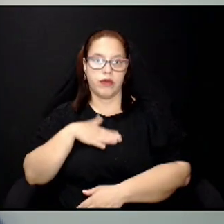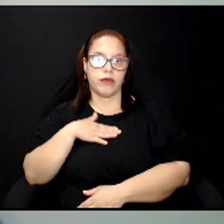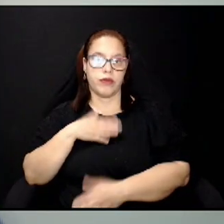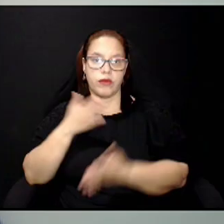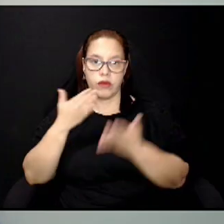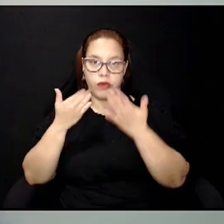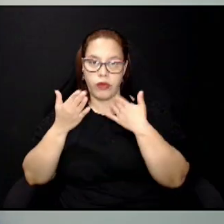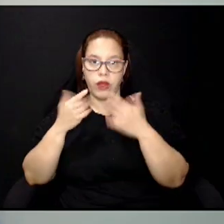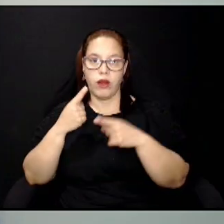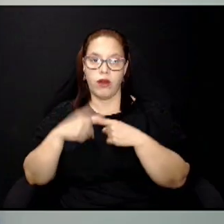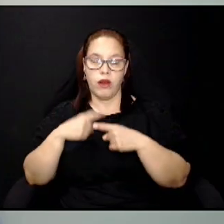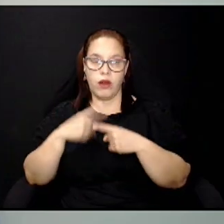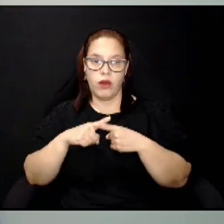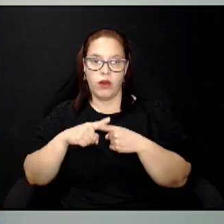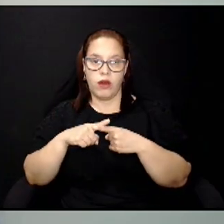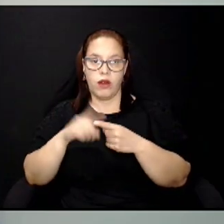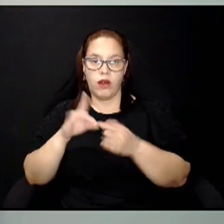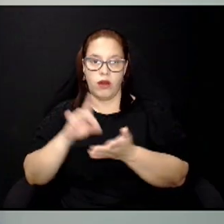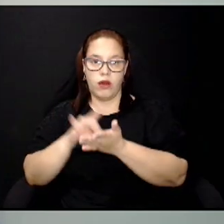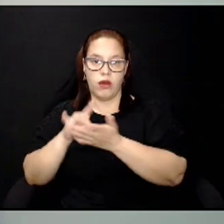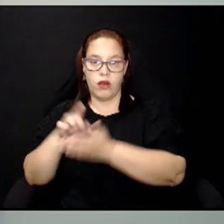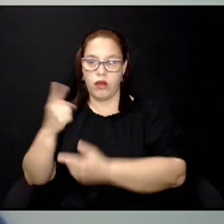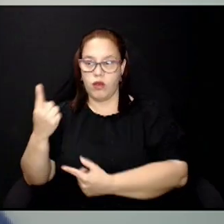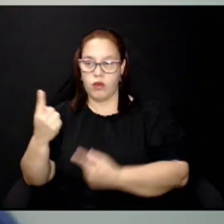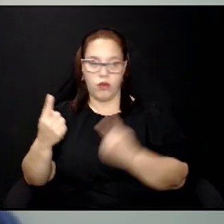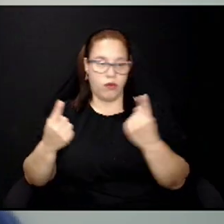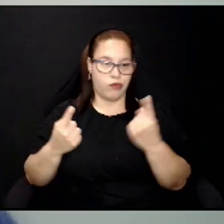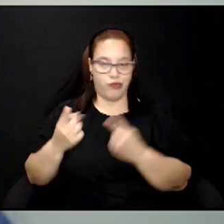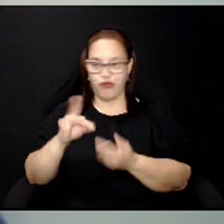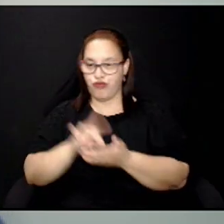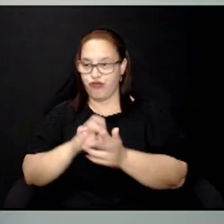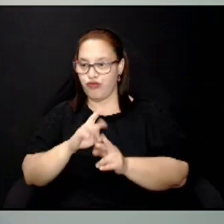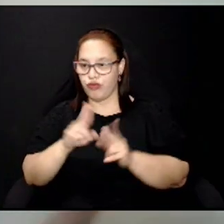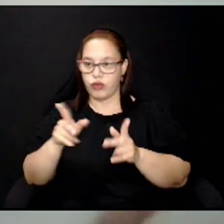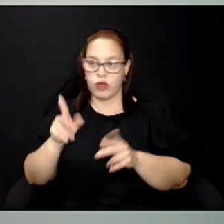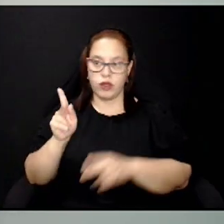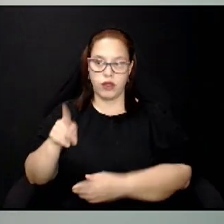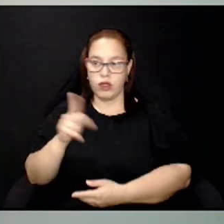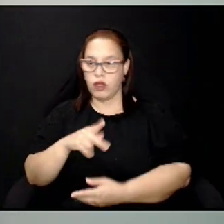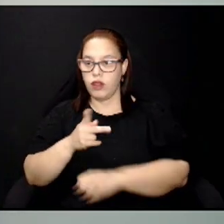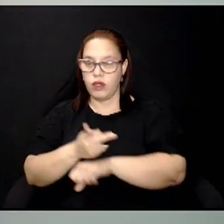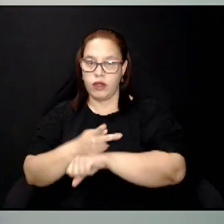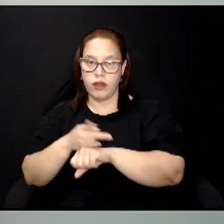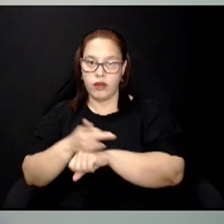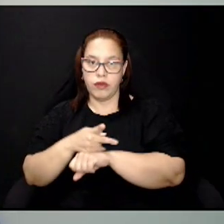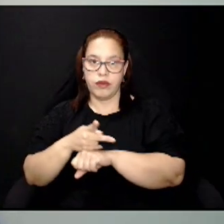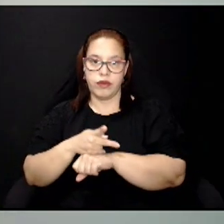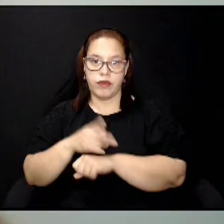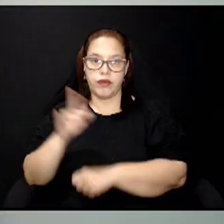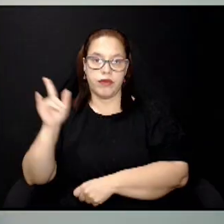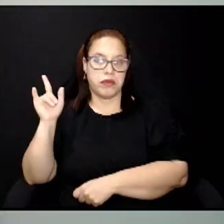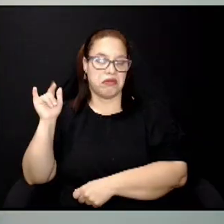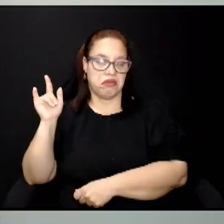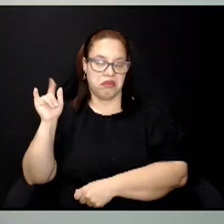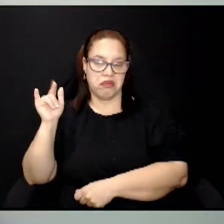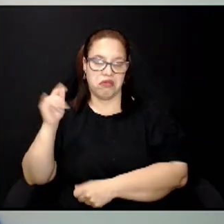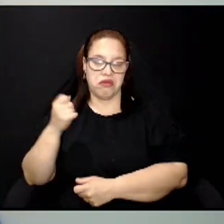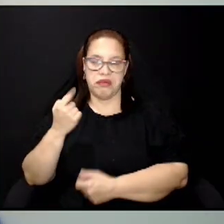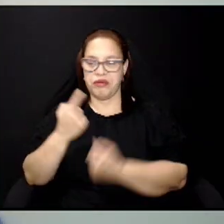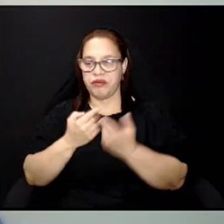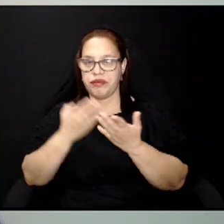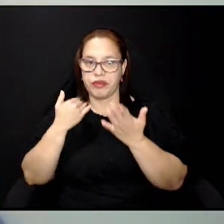porque cada realidade é uma realidade. Então, muitos docentes nos procuram ali mesmo pelo Instagram, às vezes a gente conversa por